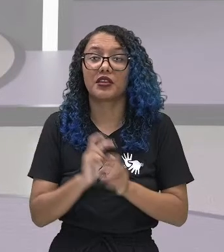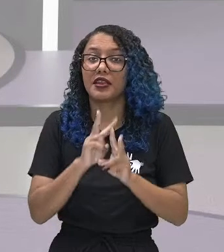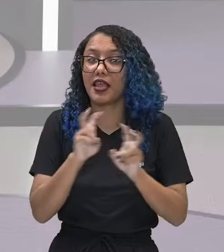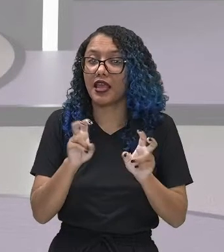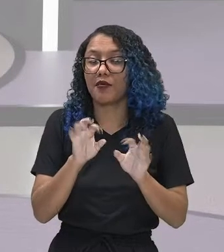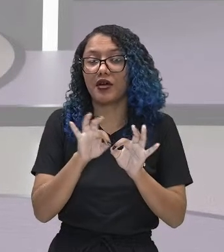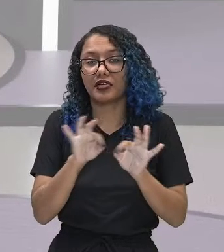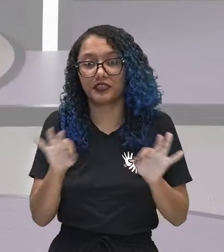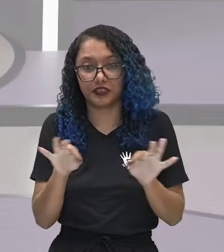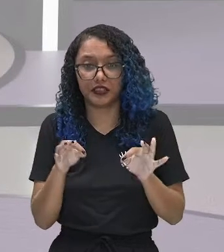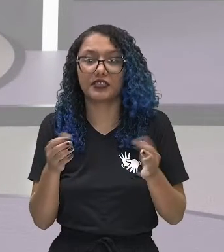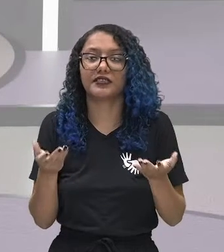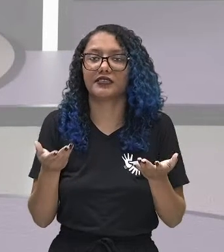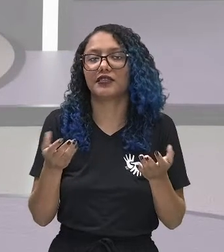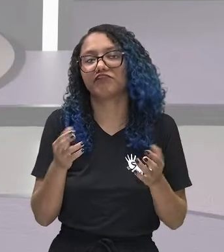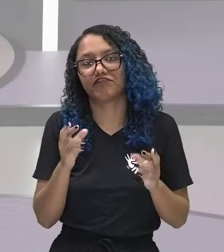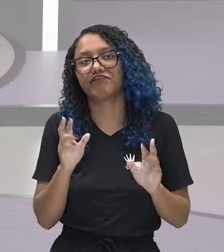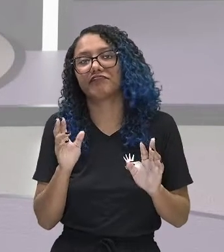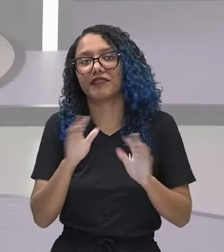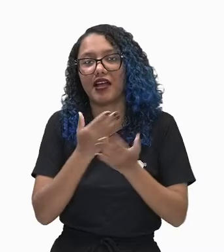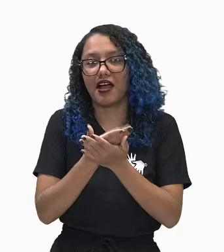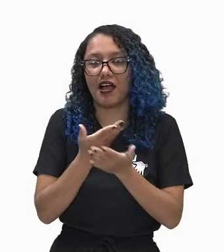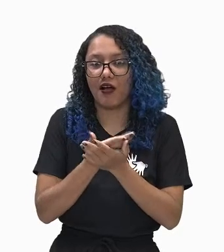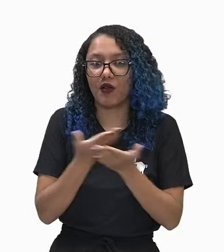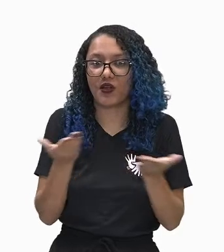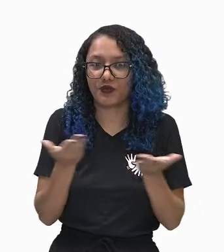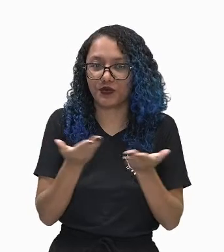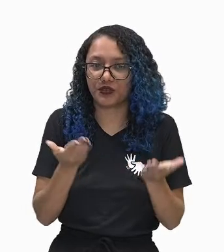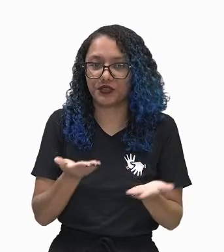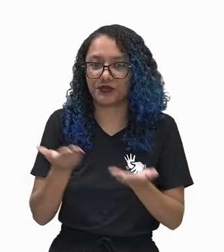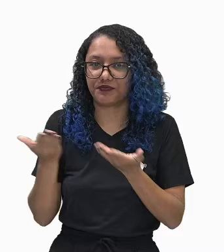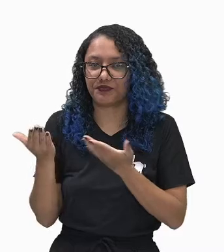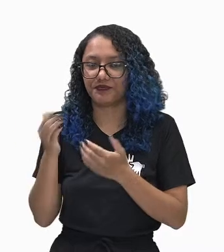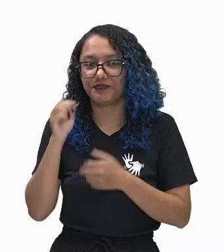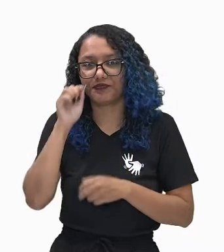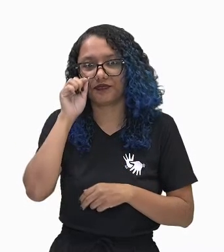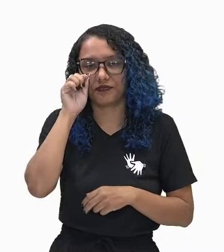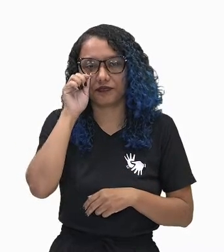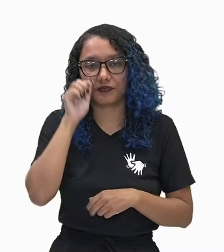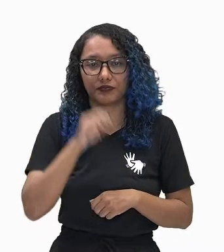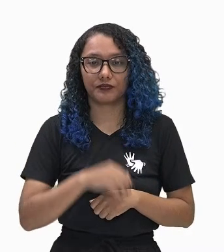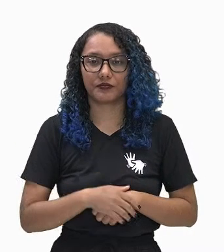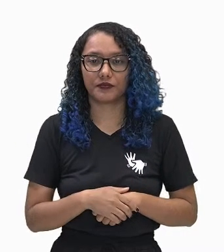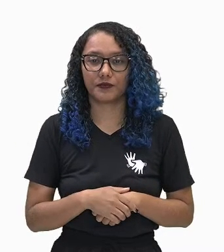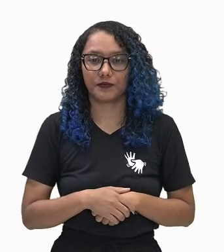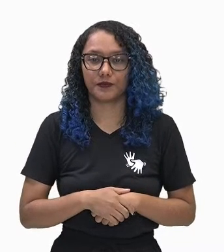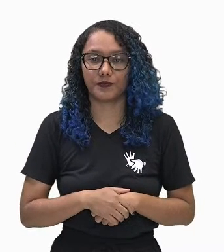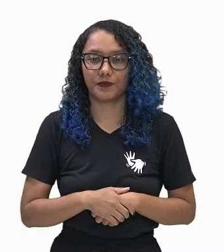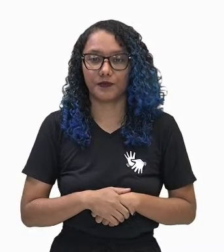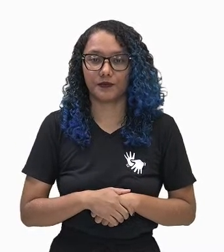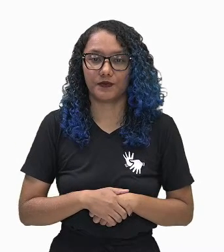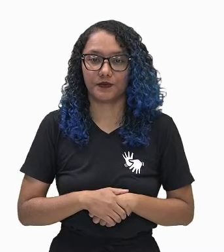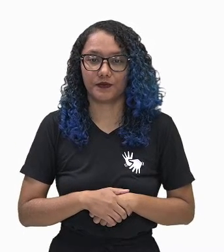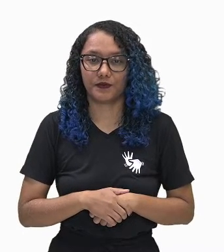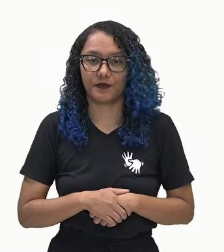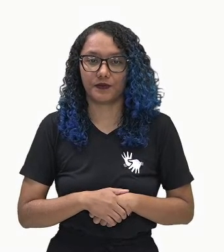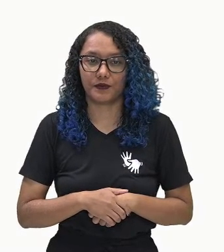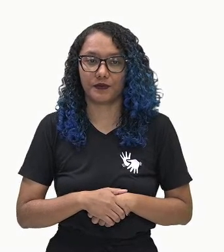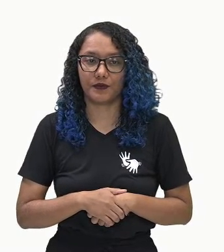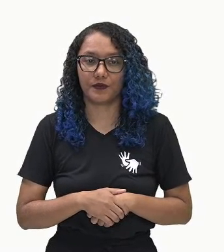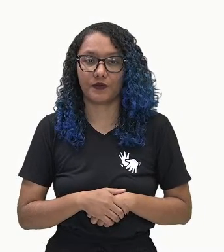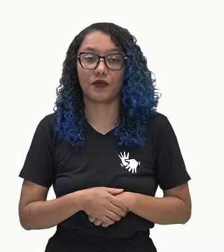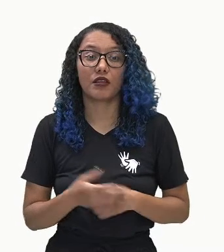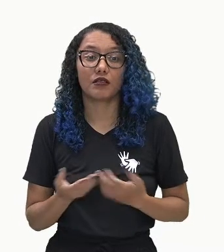vai conversar aqui nessa aula. Vamos aqui para a cartela. Nós temos aqui, então, a distância entre esses dois